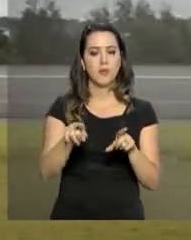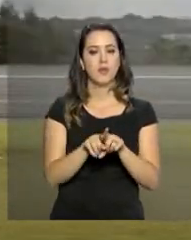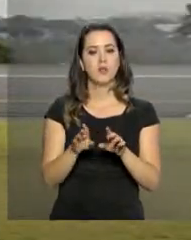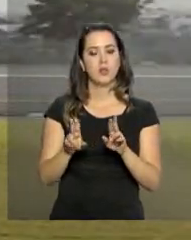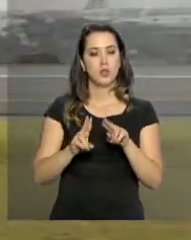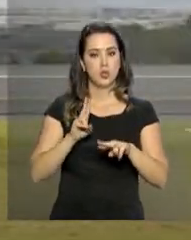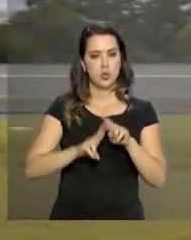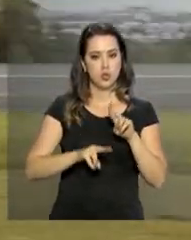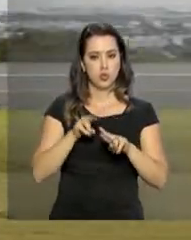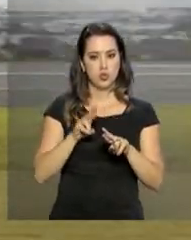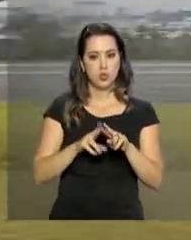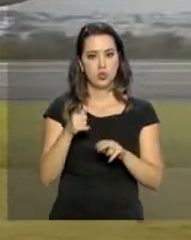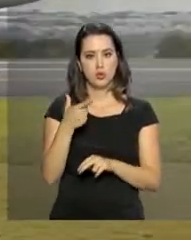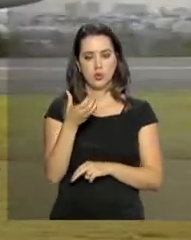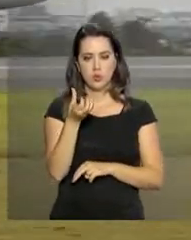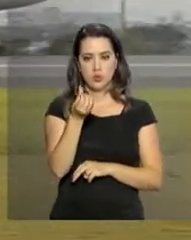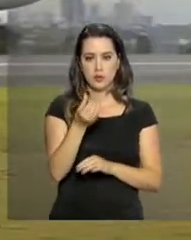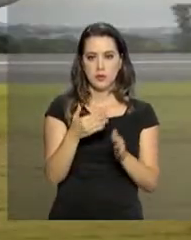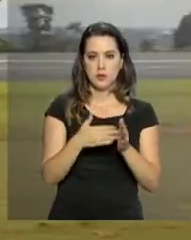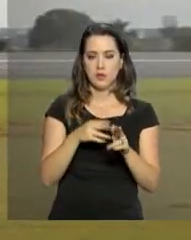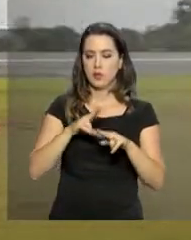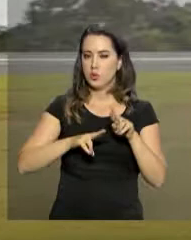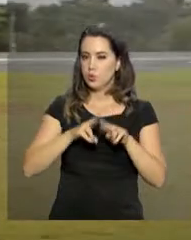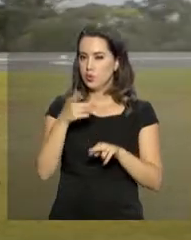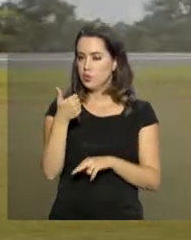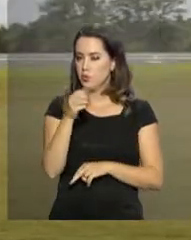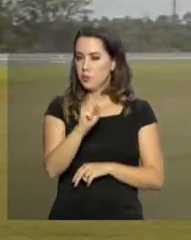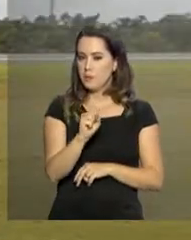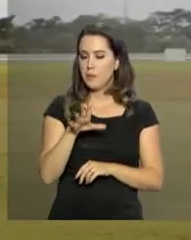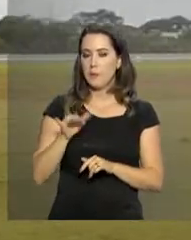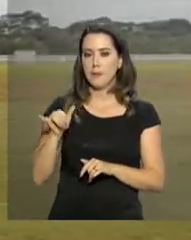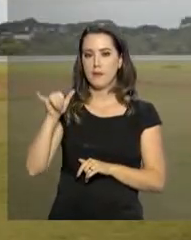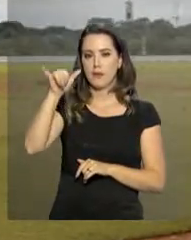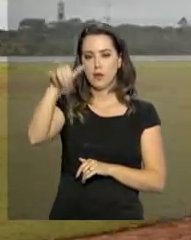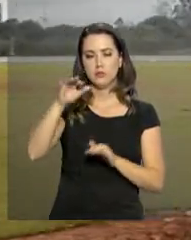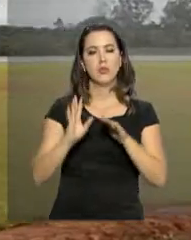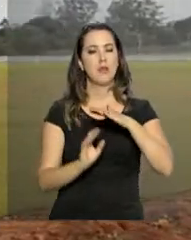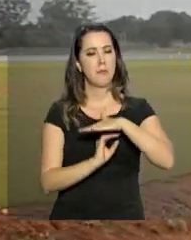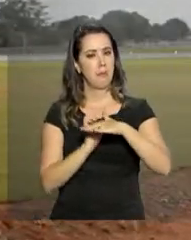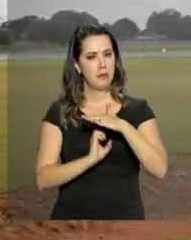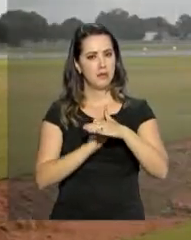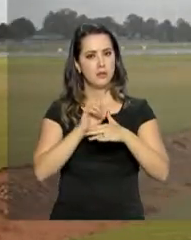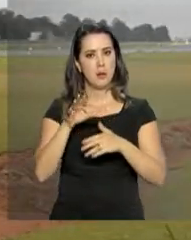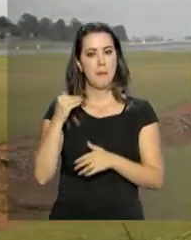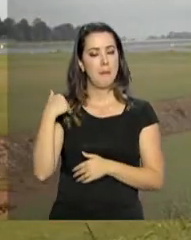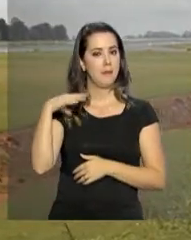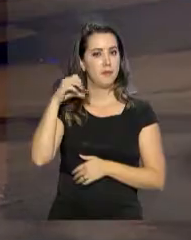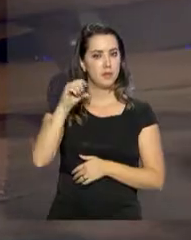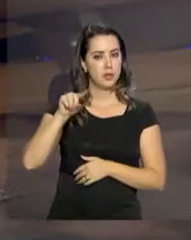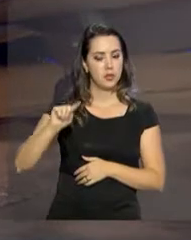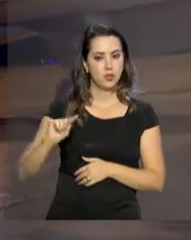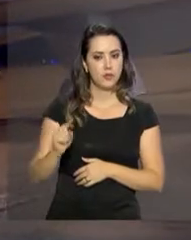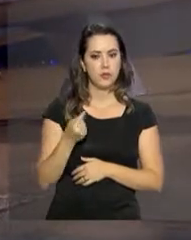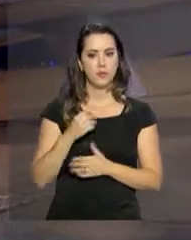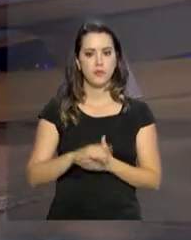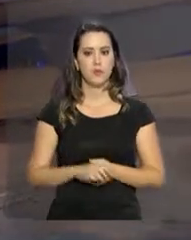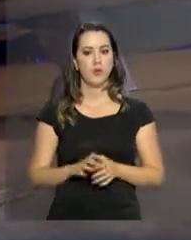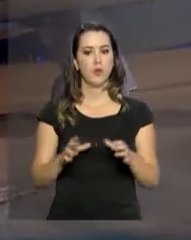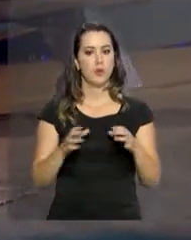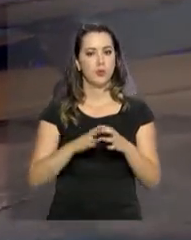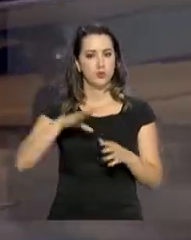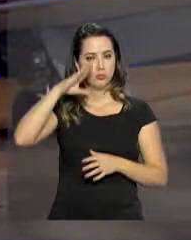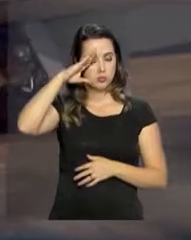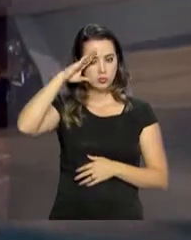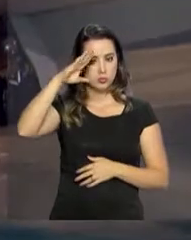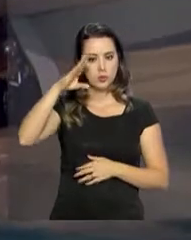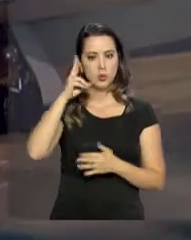junho de 2018, as companhias de aviação civil transportaram mais de 9 mil órgãos e tecidos. Já a Força Aérea